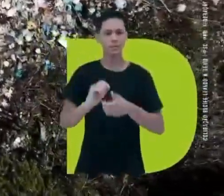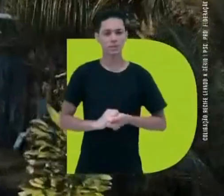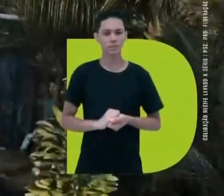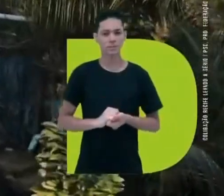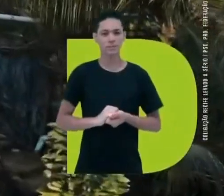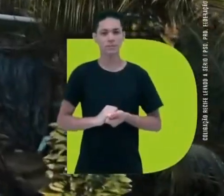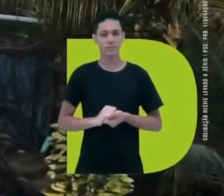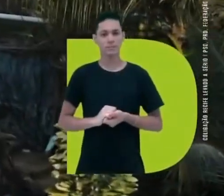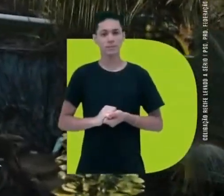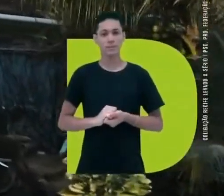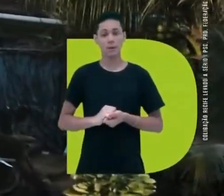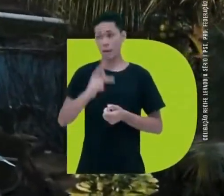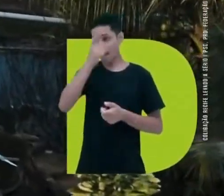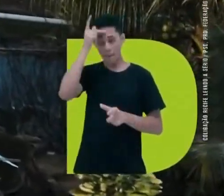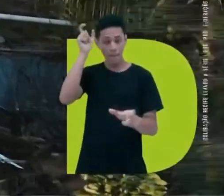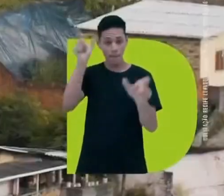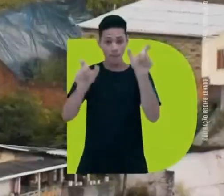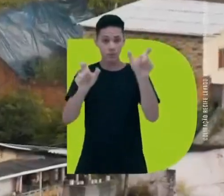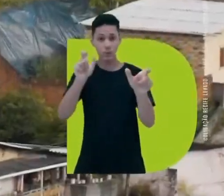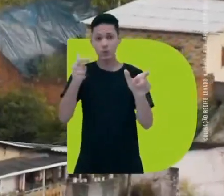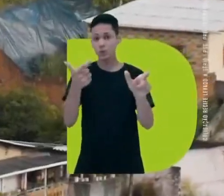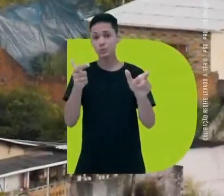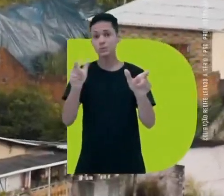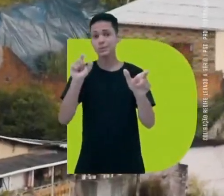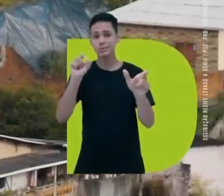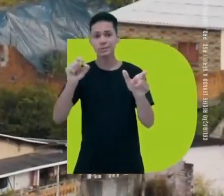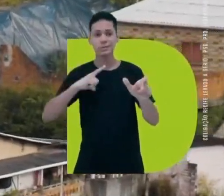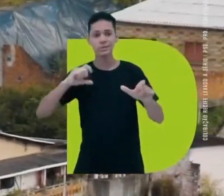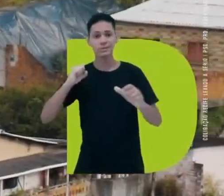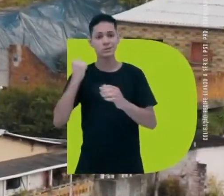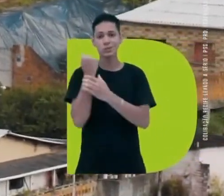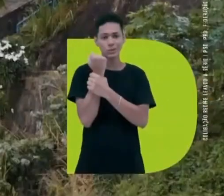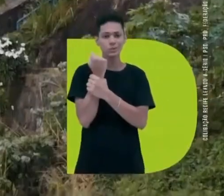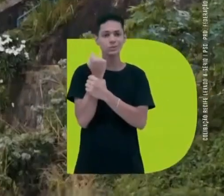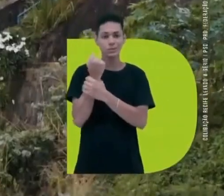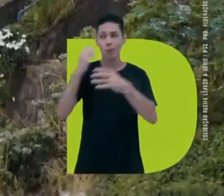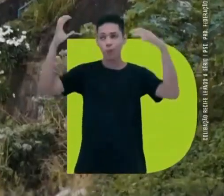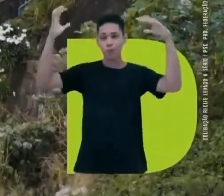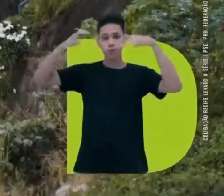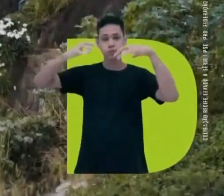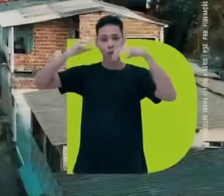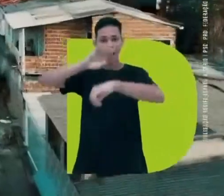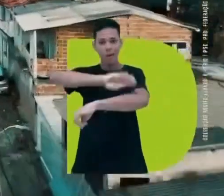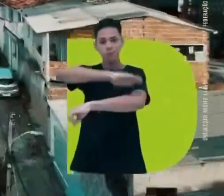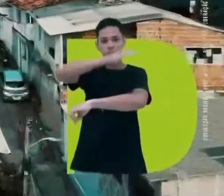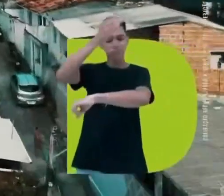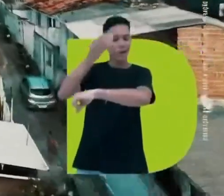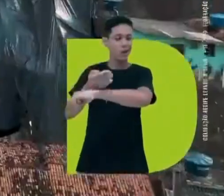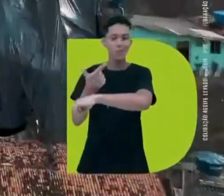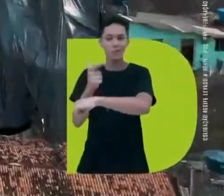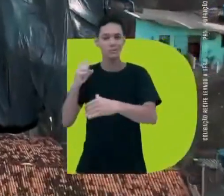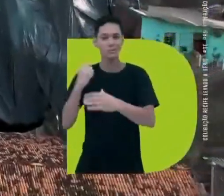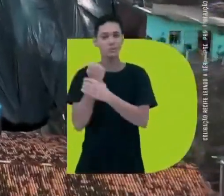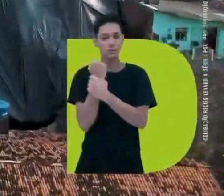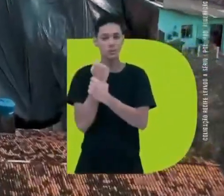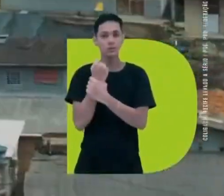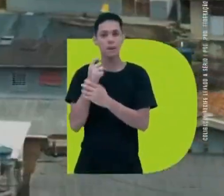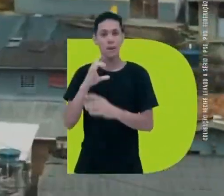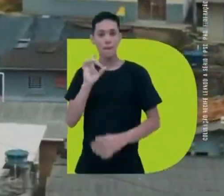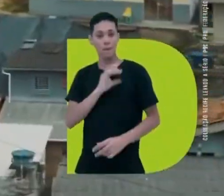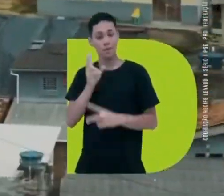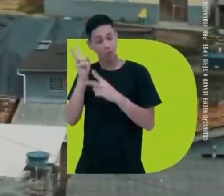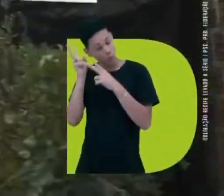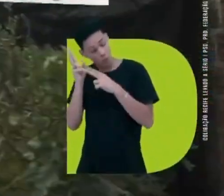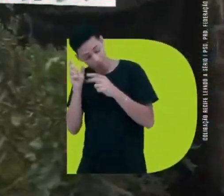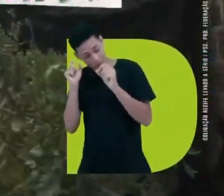atrás, cheio de lona, pessoas sem segurança quando chove. Sem segurança quando chove. Medo